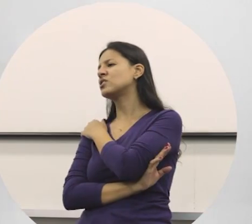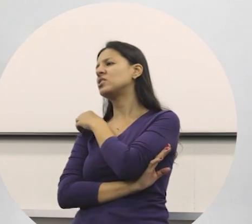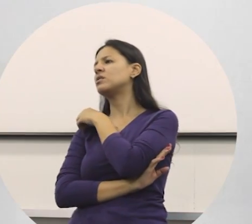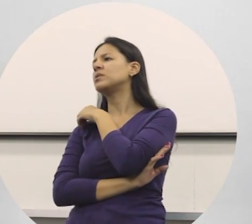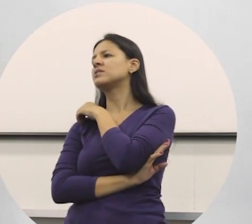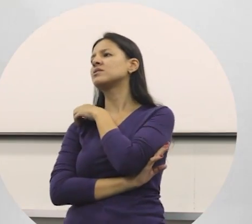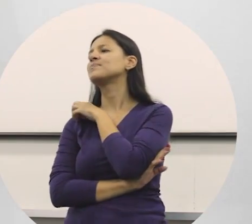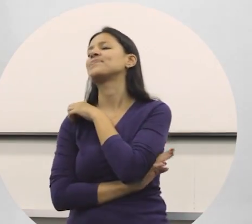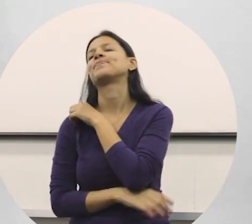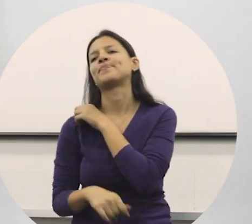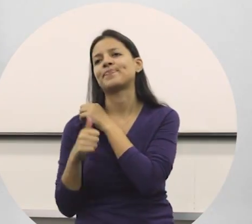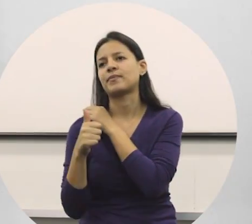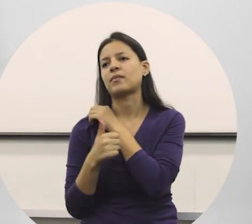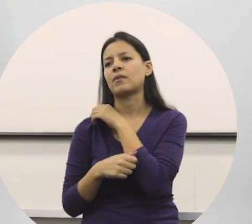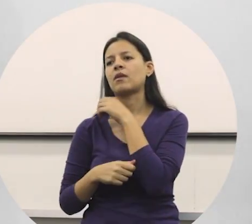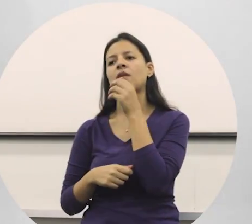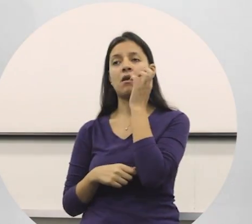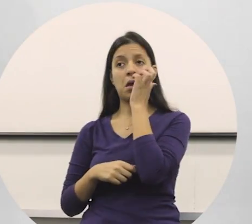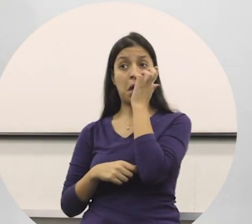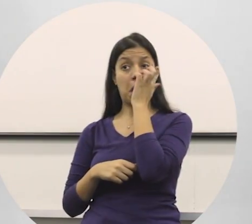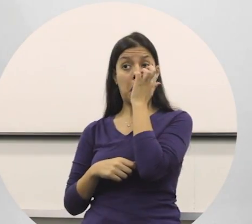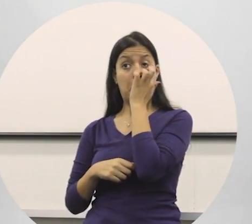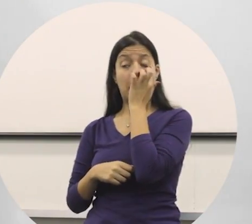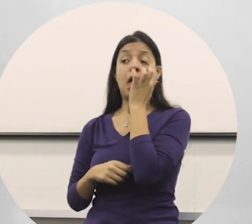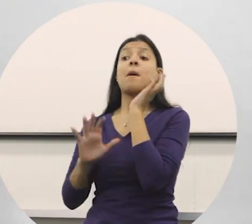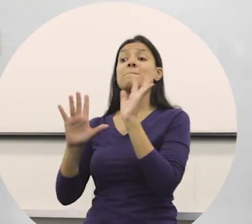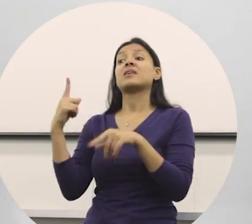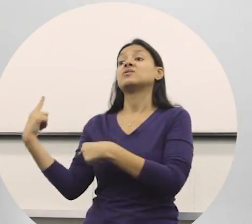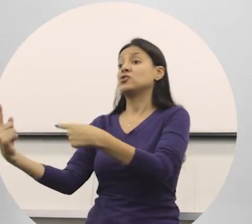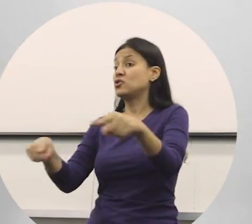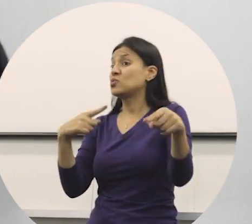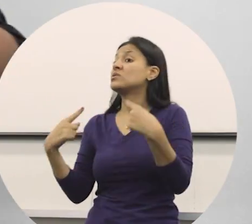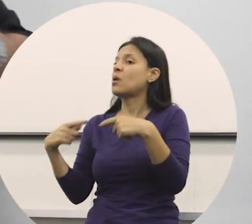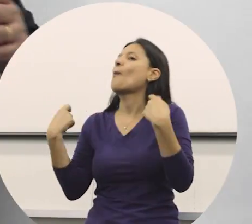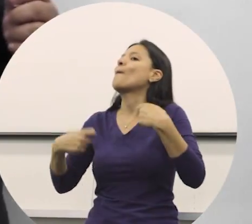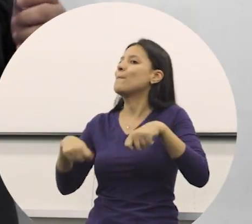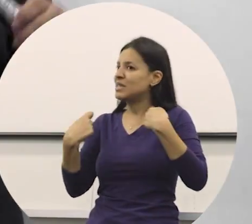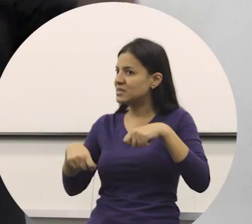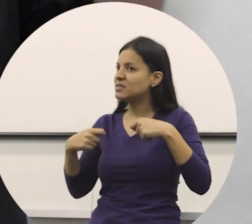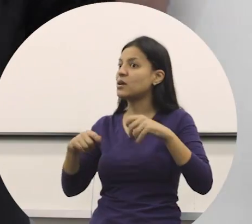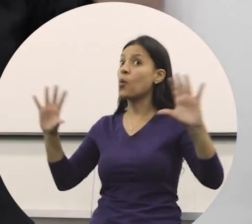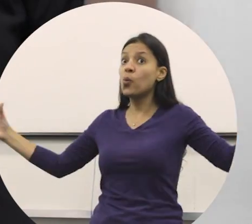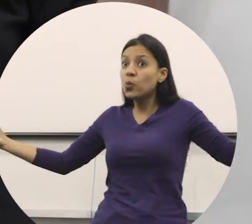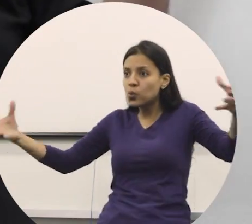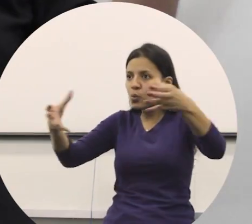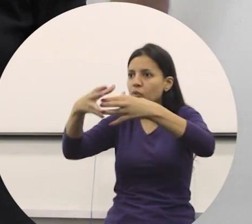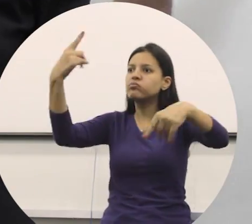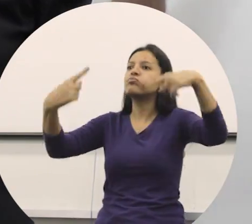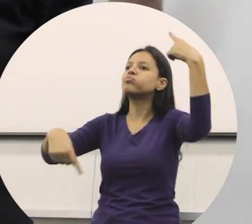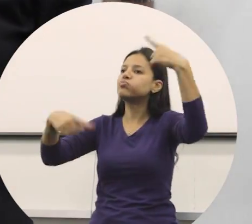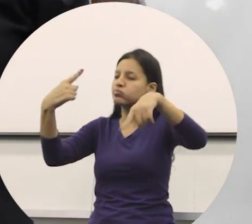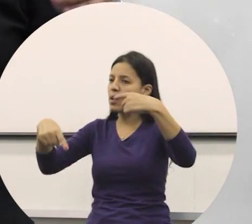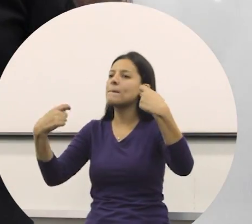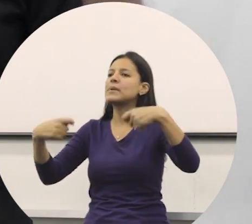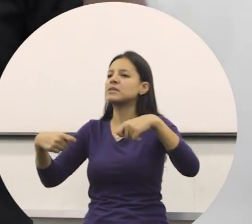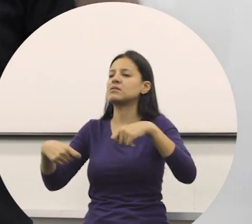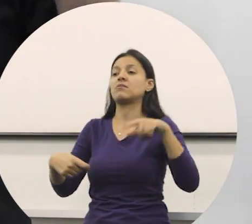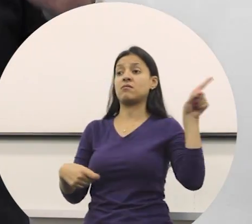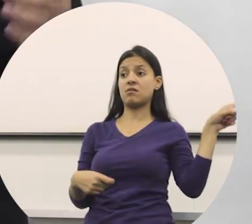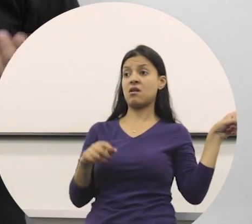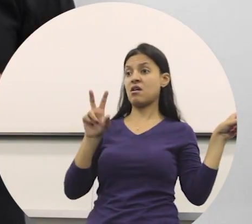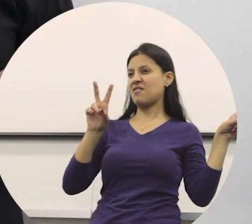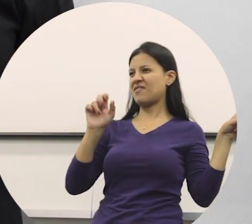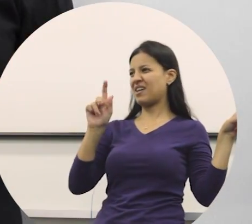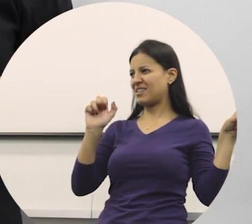de Libras. Tá. Mas essas discussões têm que aparecer no nosso grupão, porque como vocês viram na apresentação do Wagner,